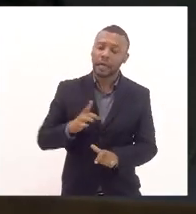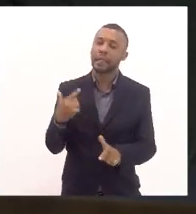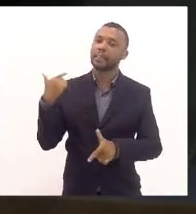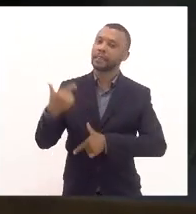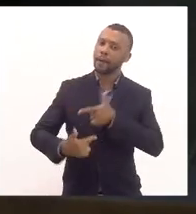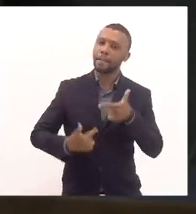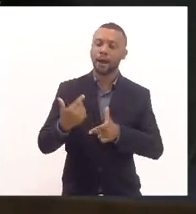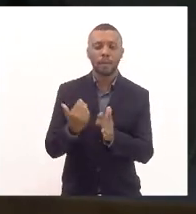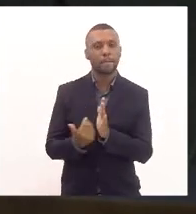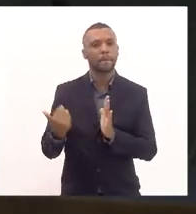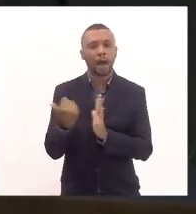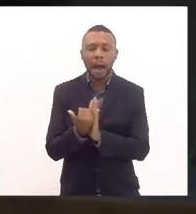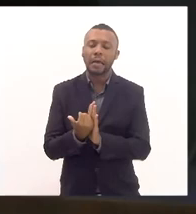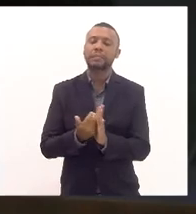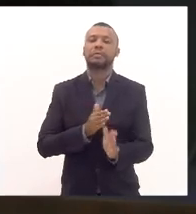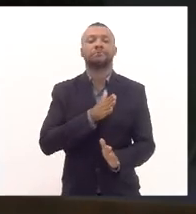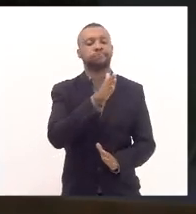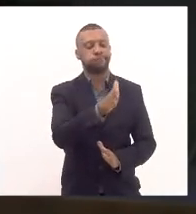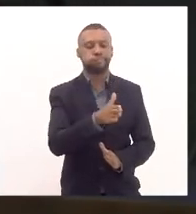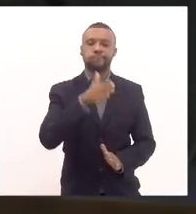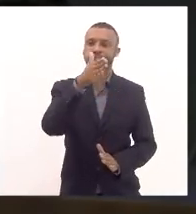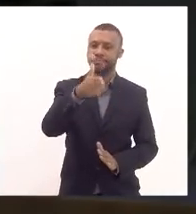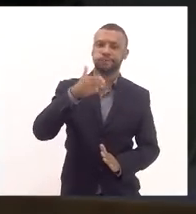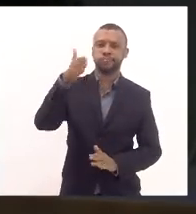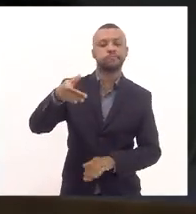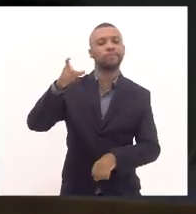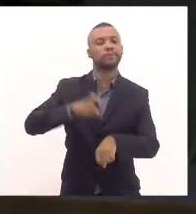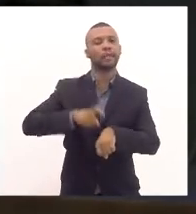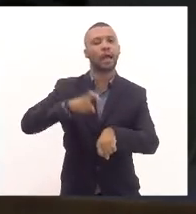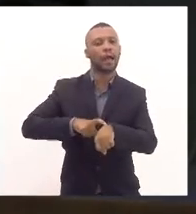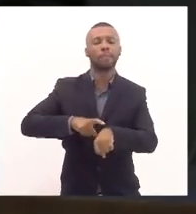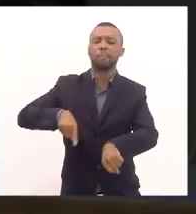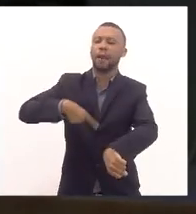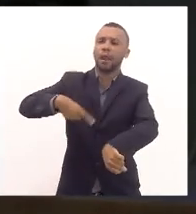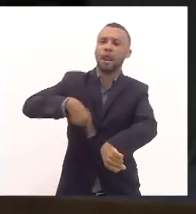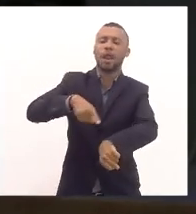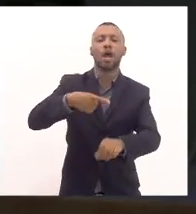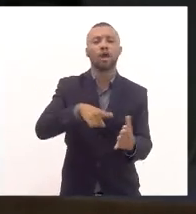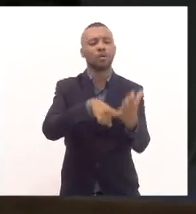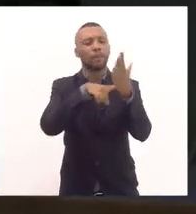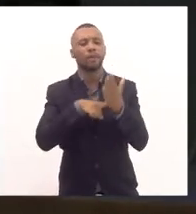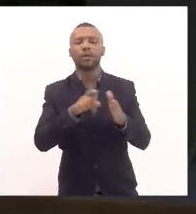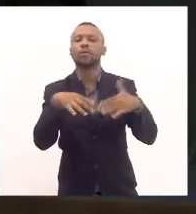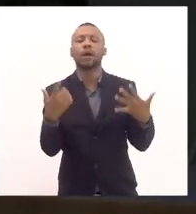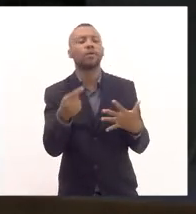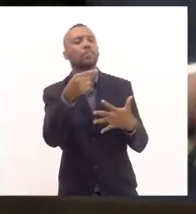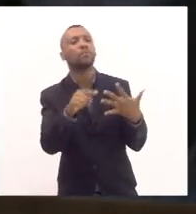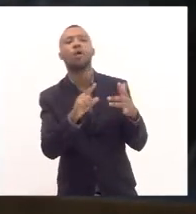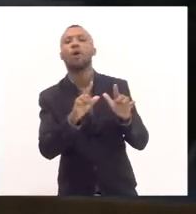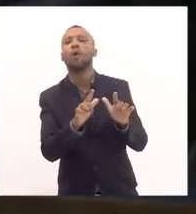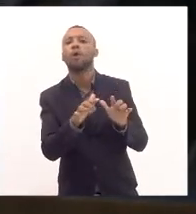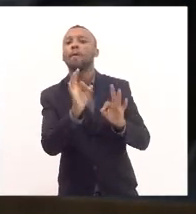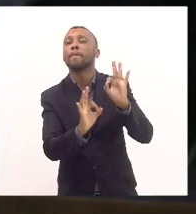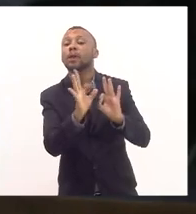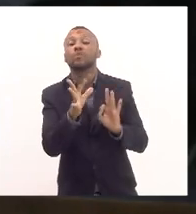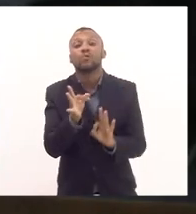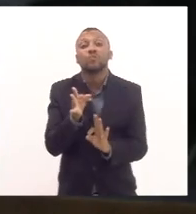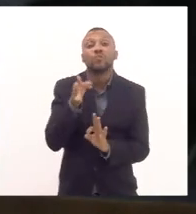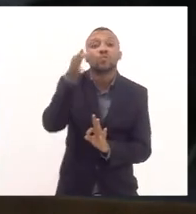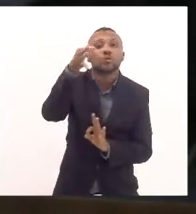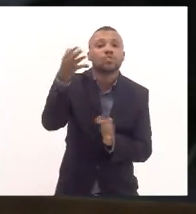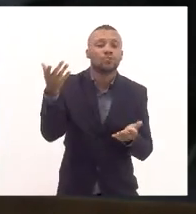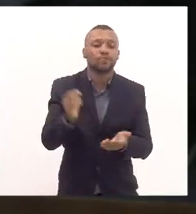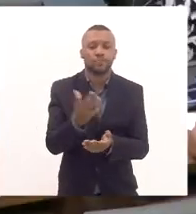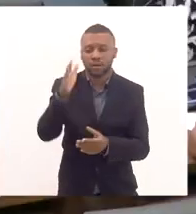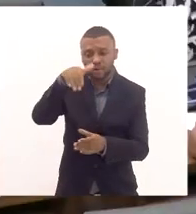trabalho gastar sola de sapato gaste tempo e nos Apresente o Quais são os planos dele para agência no futuro